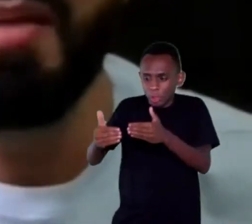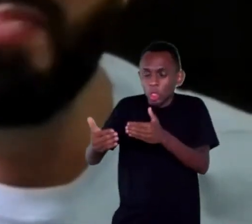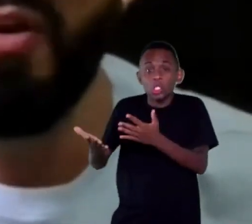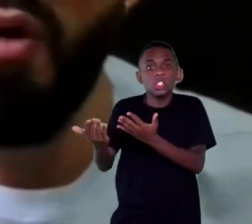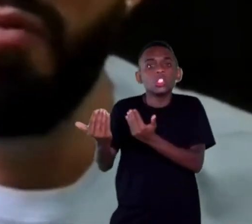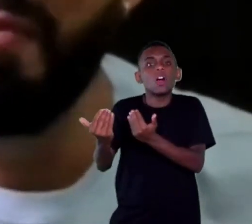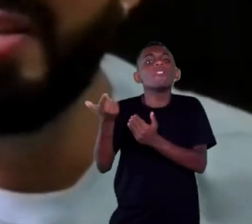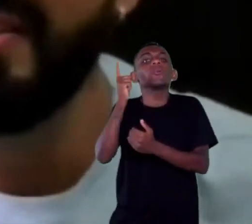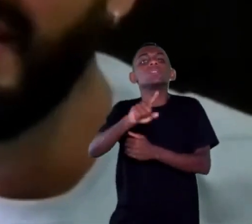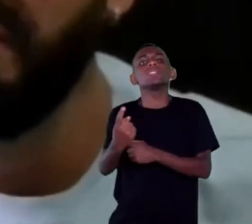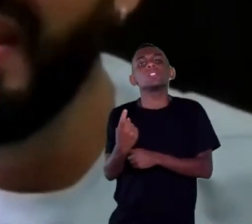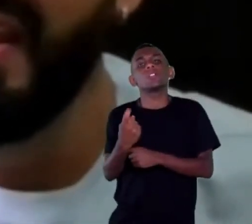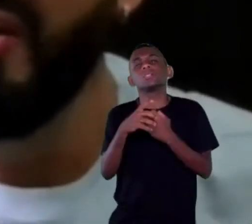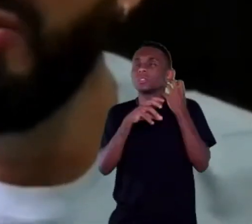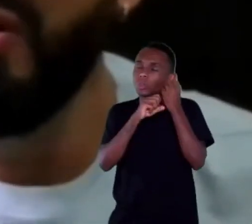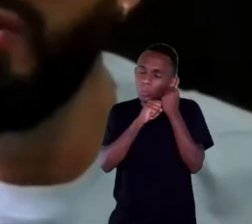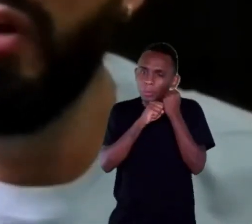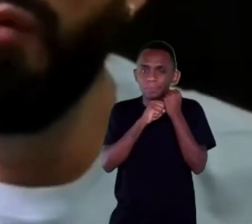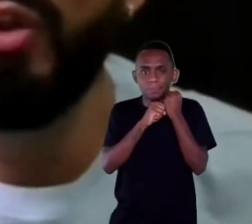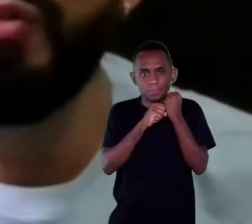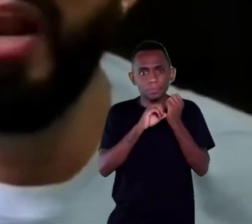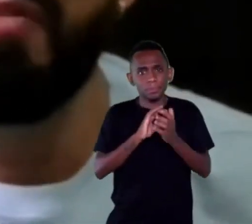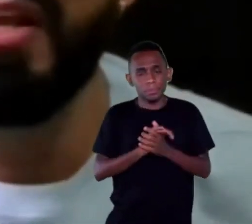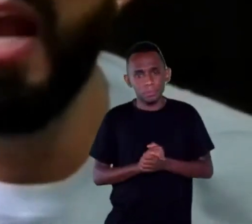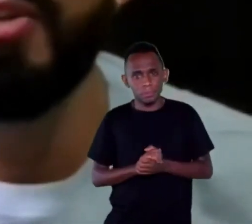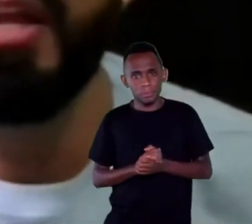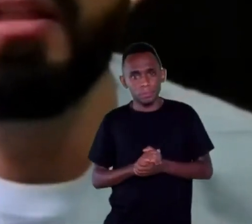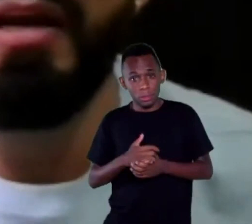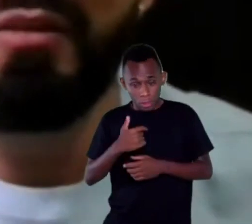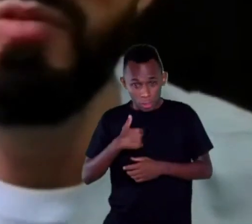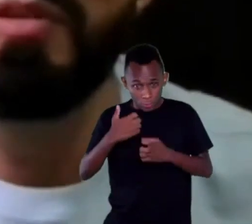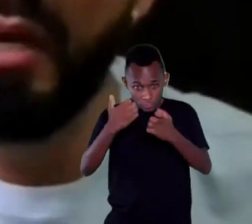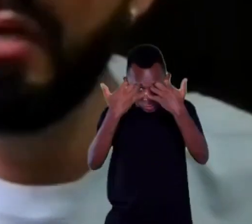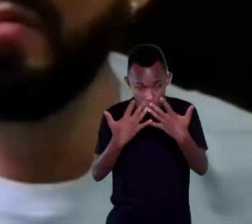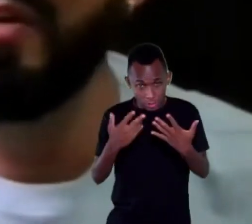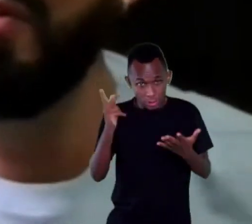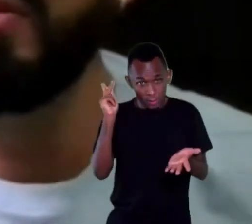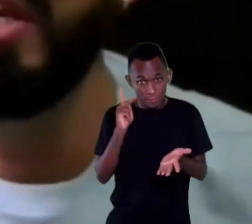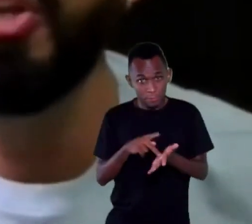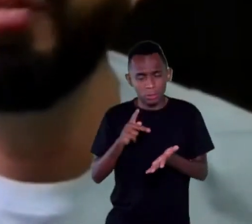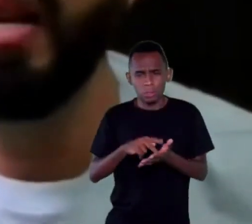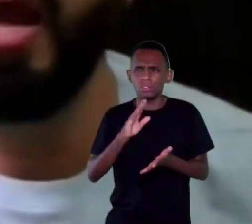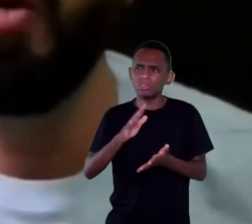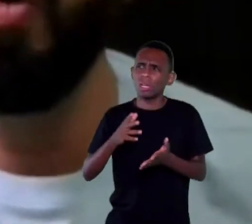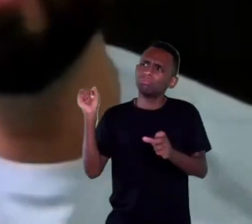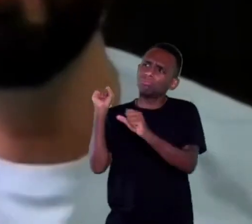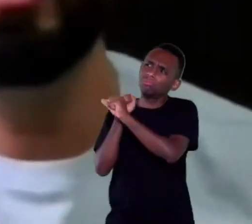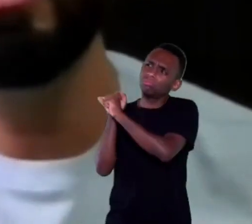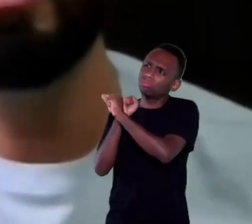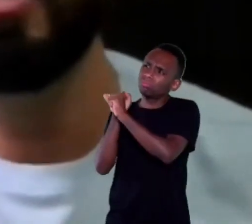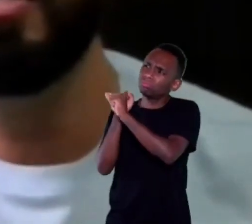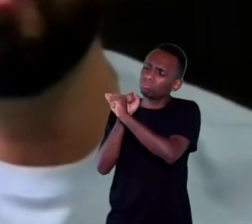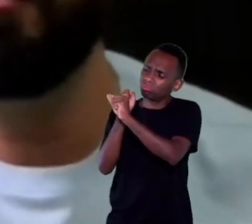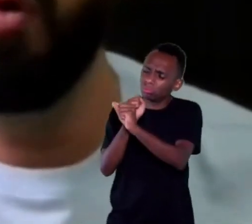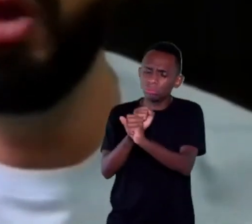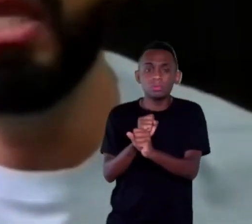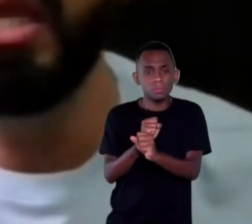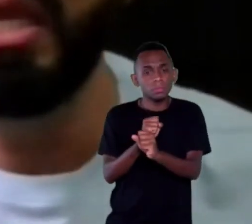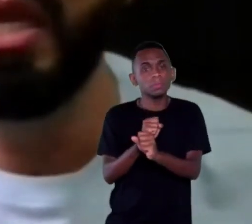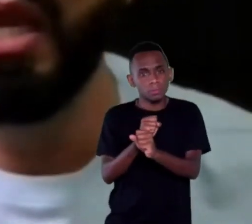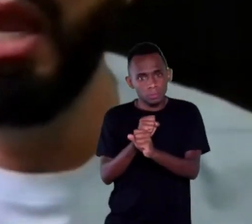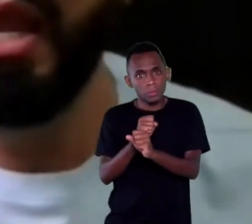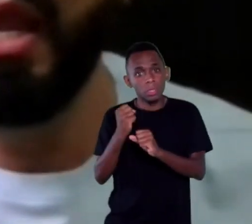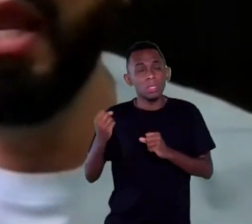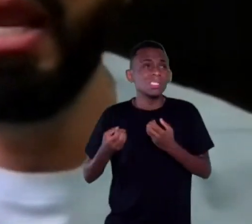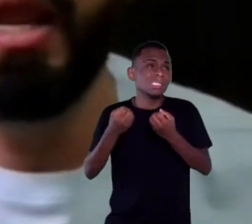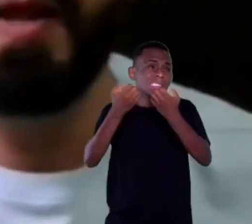assim, sempre houve, mas eu vou te falar a verdade, tem tantos anos que eu não sei te falar como que